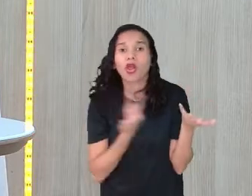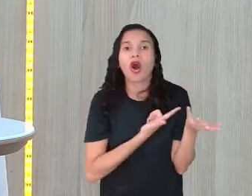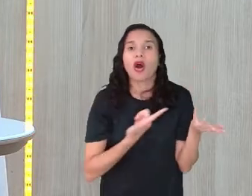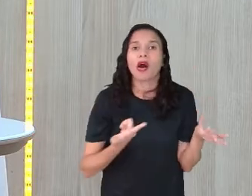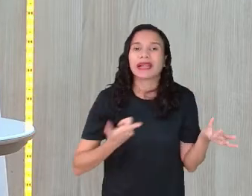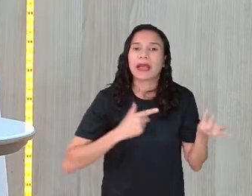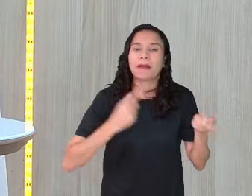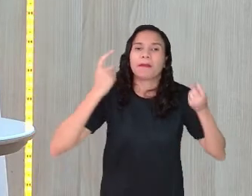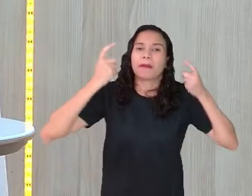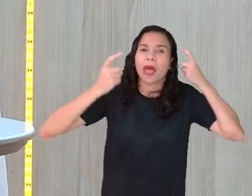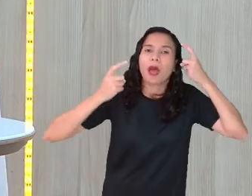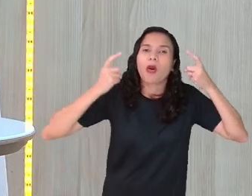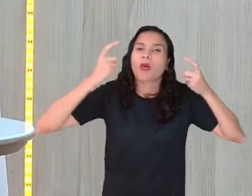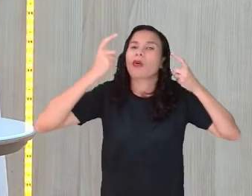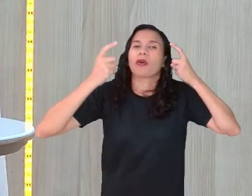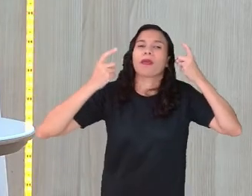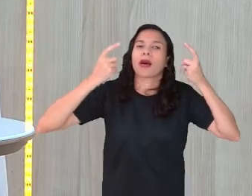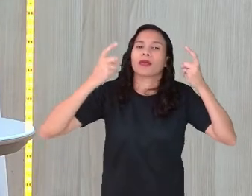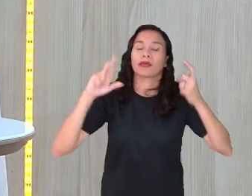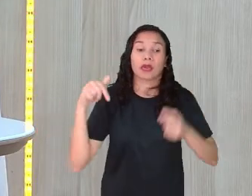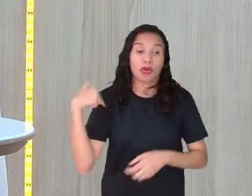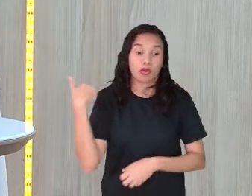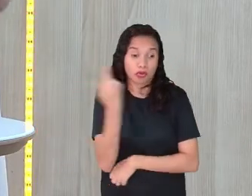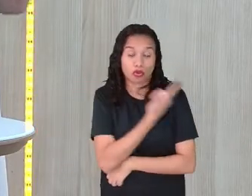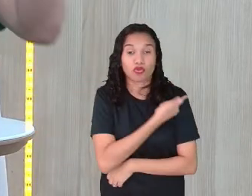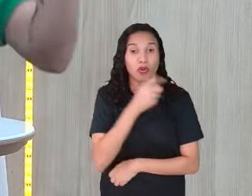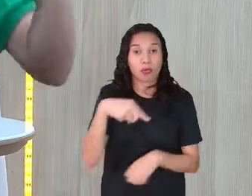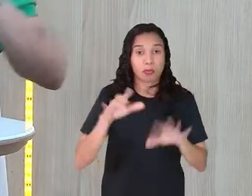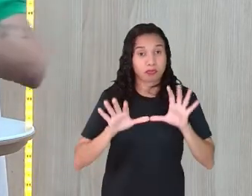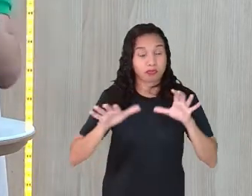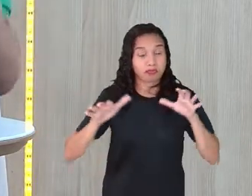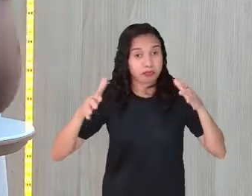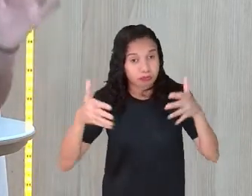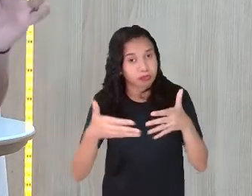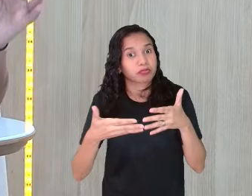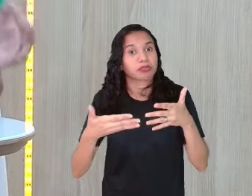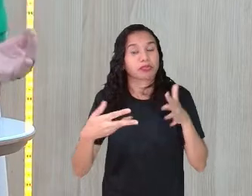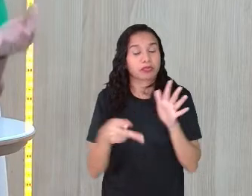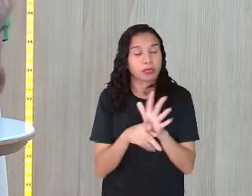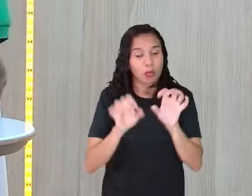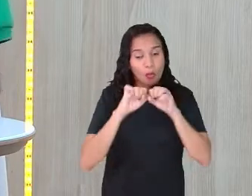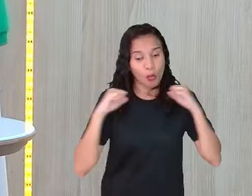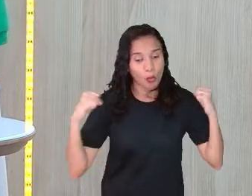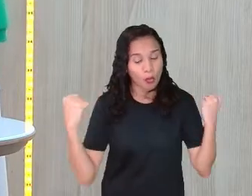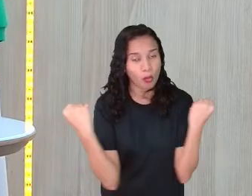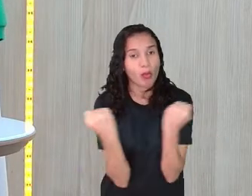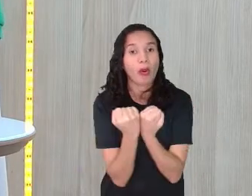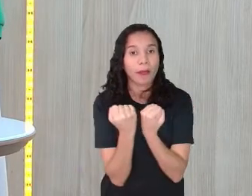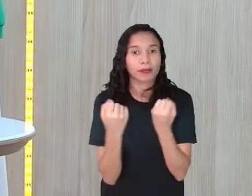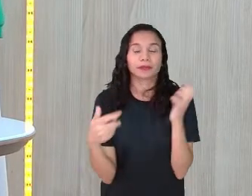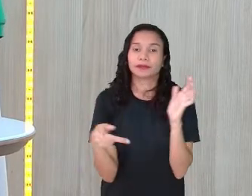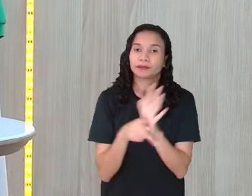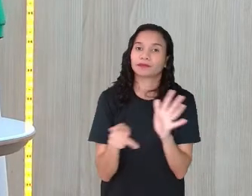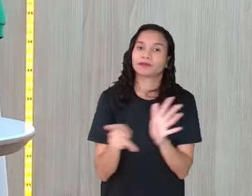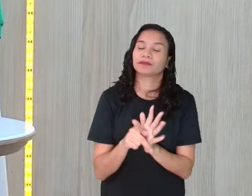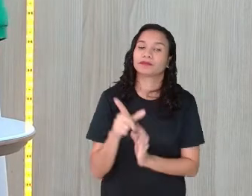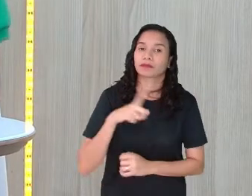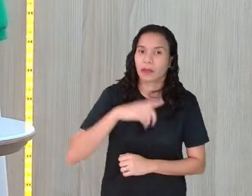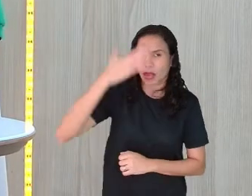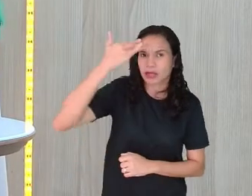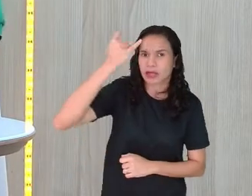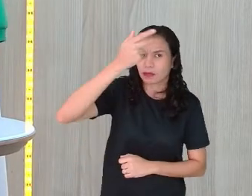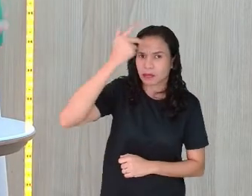muito preocupado. E eu estou falando a gente enquanto um coletivo, né, enquanto sociedade, porque a gente sabe que quem